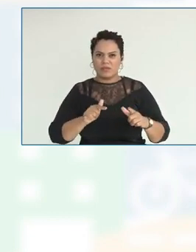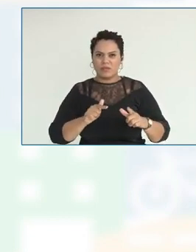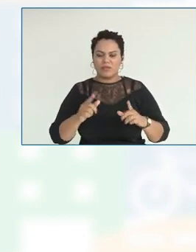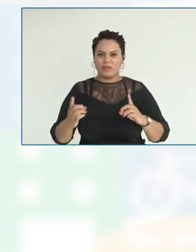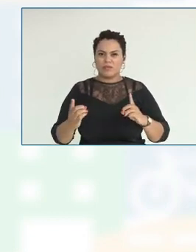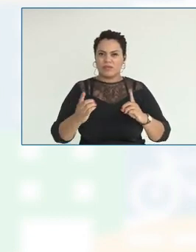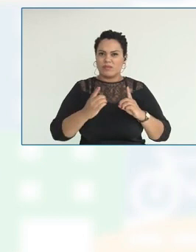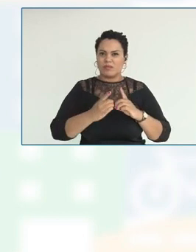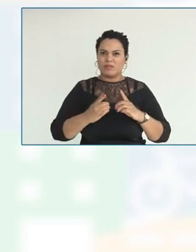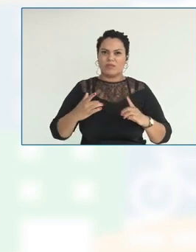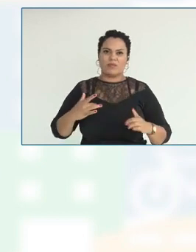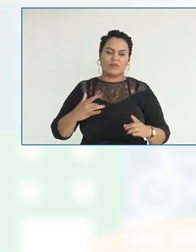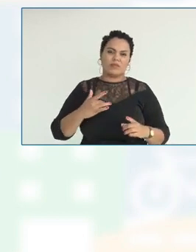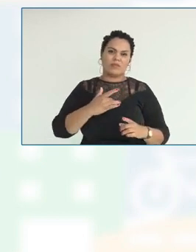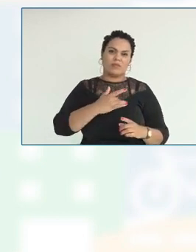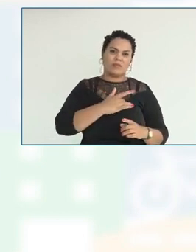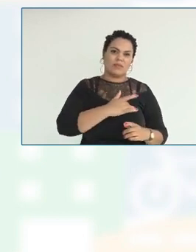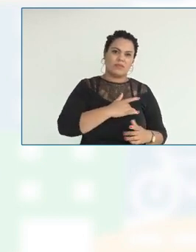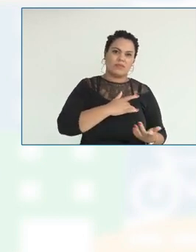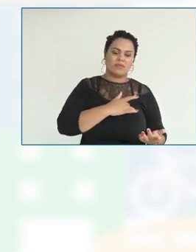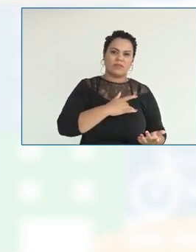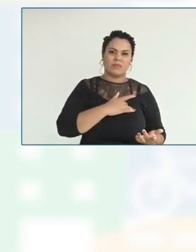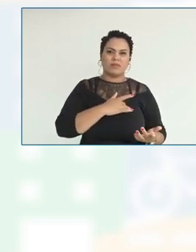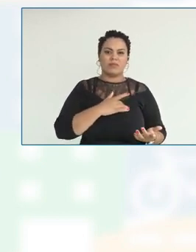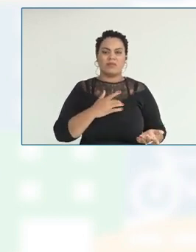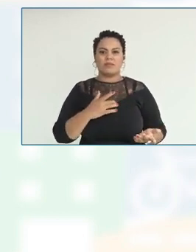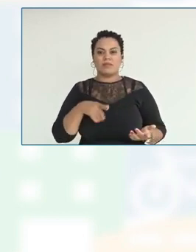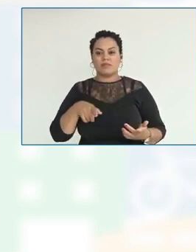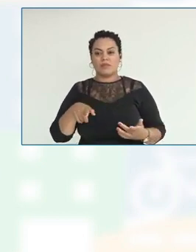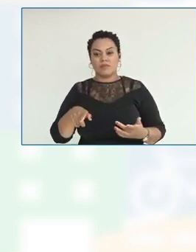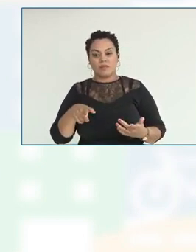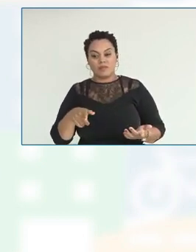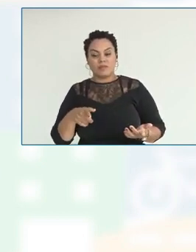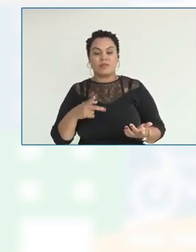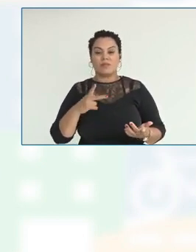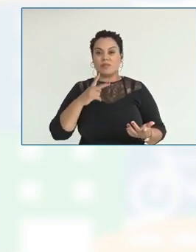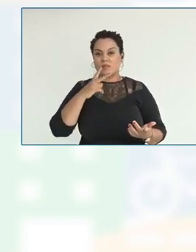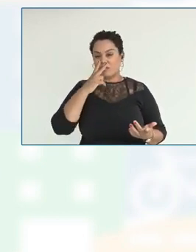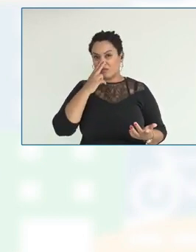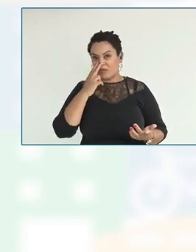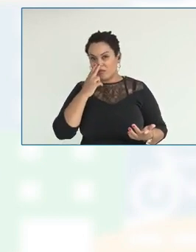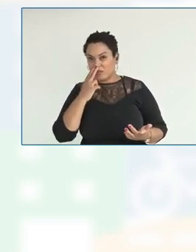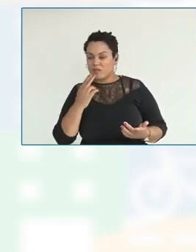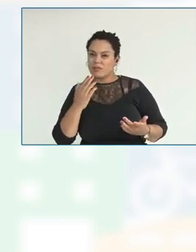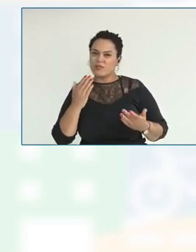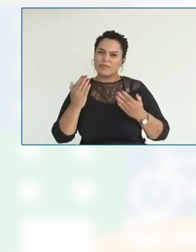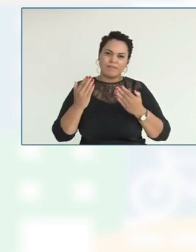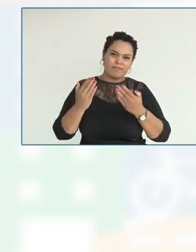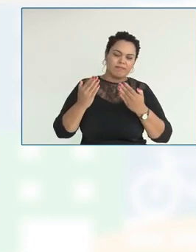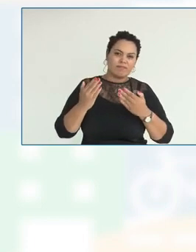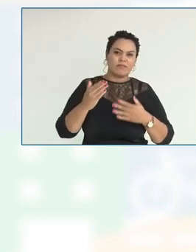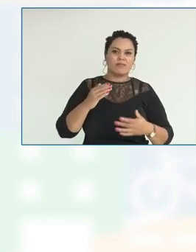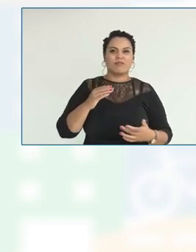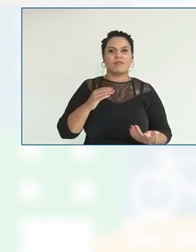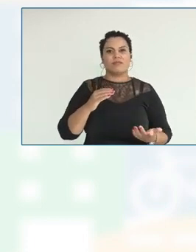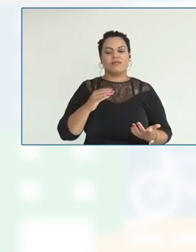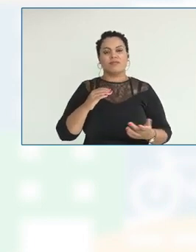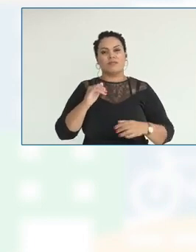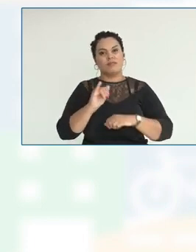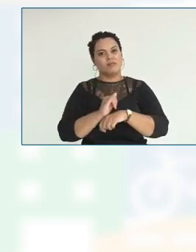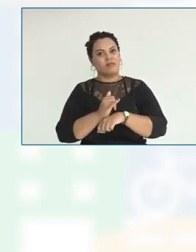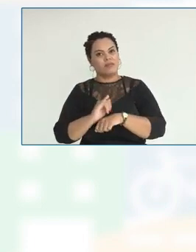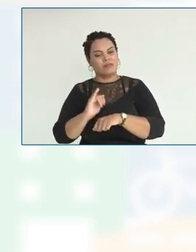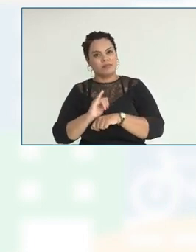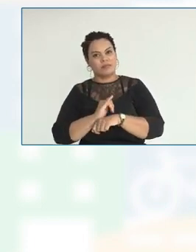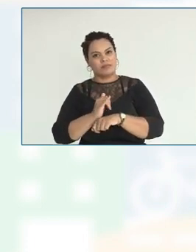intoxicações exógenas como caso suspeito de intoxicação. Então, quer dizer que a estratégia está surtindo efeito,